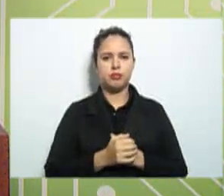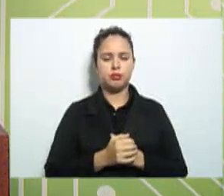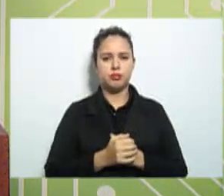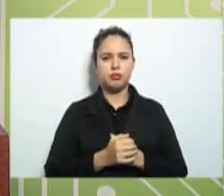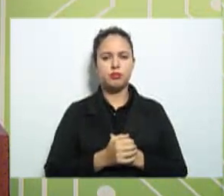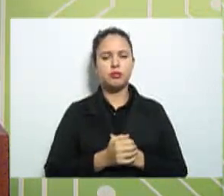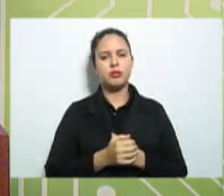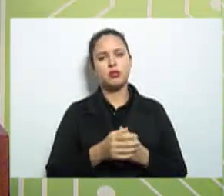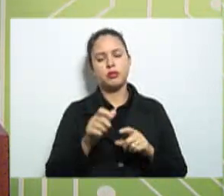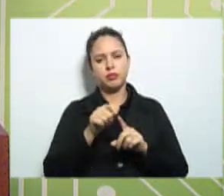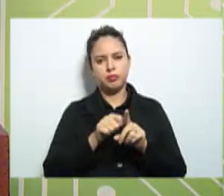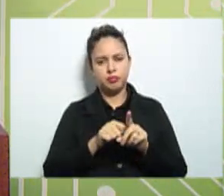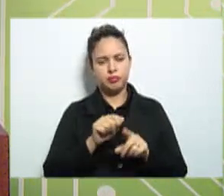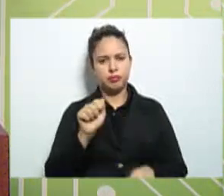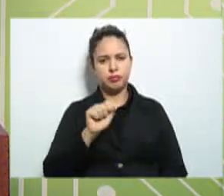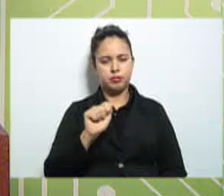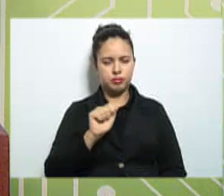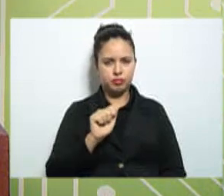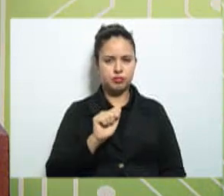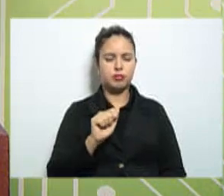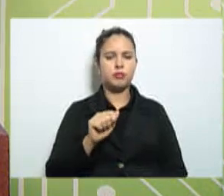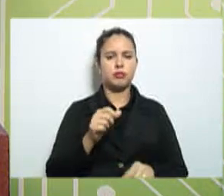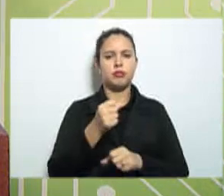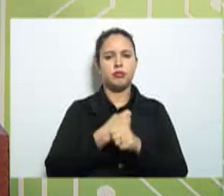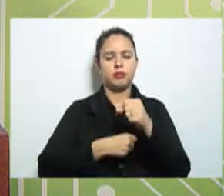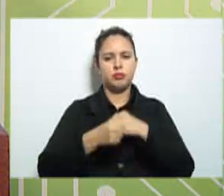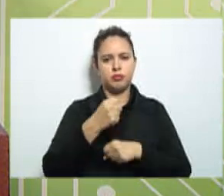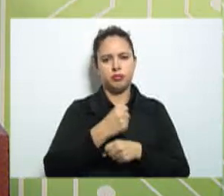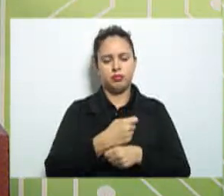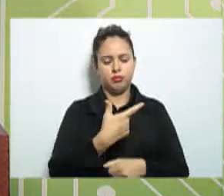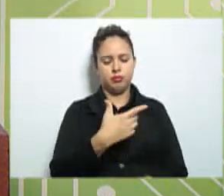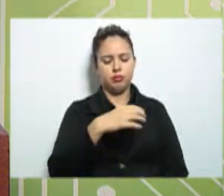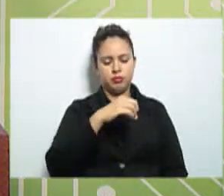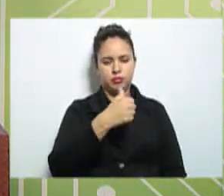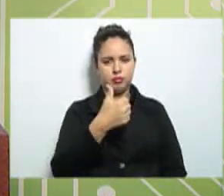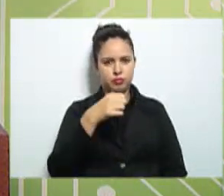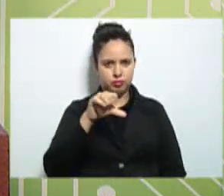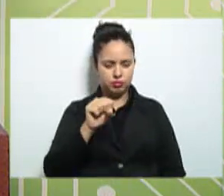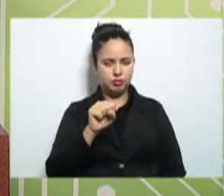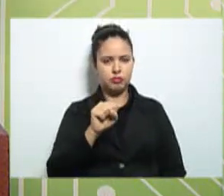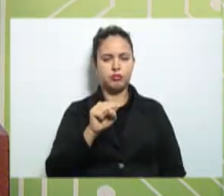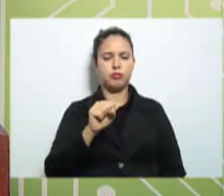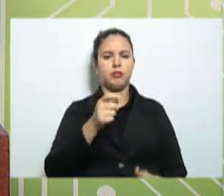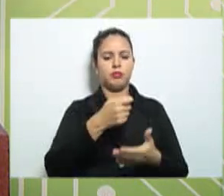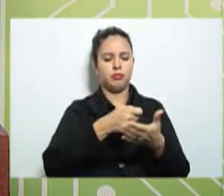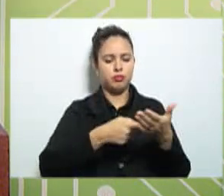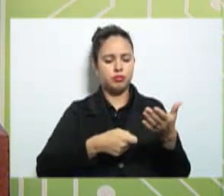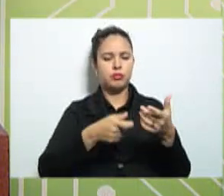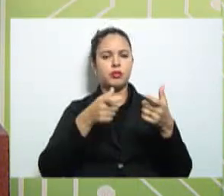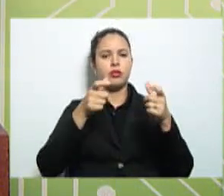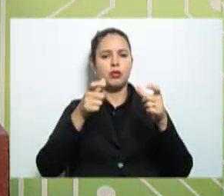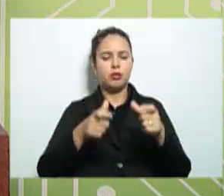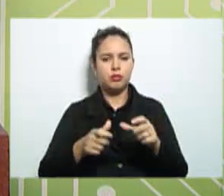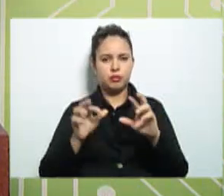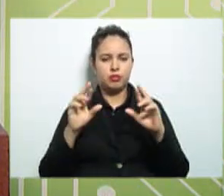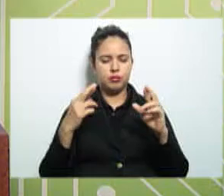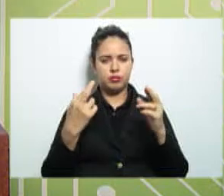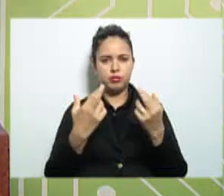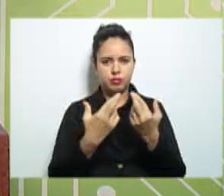agosto de 2018, tudo por extenso. Depois, onde foi que essa reunião